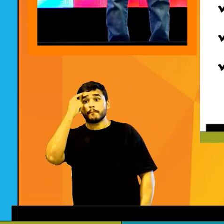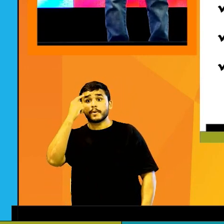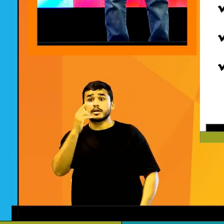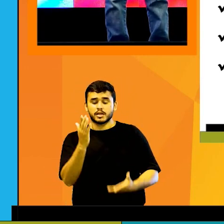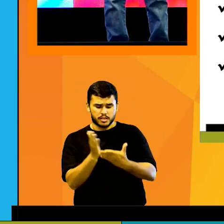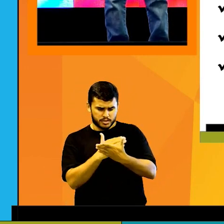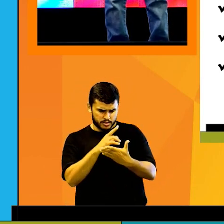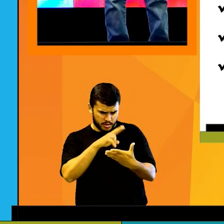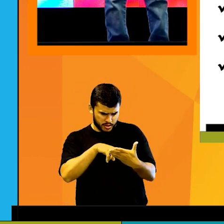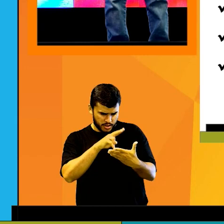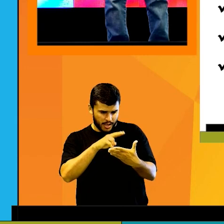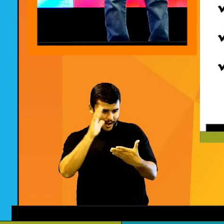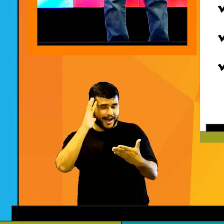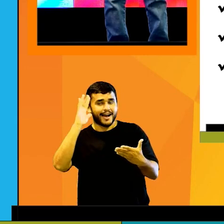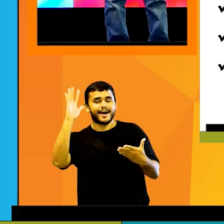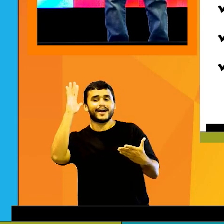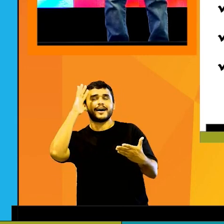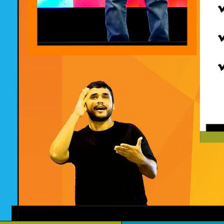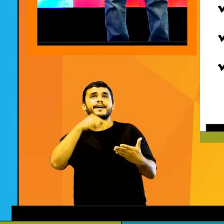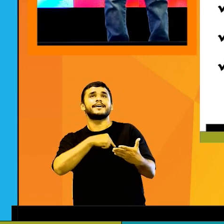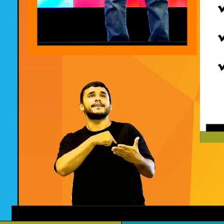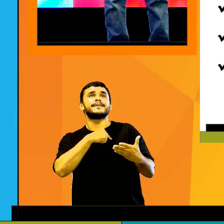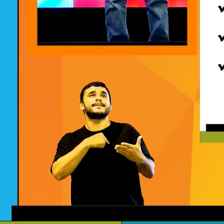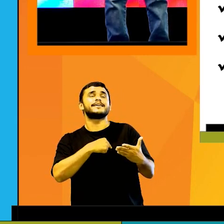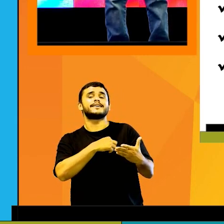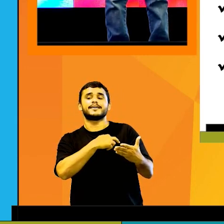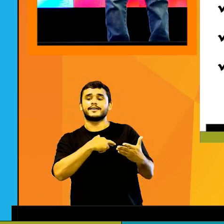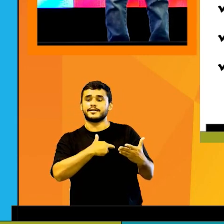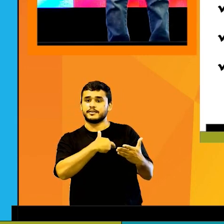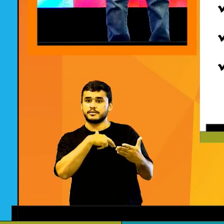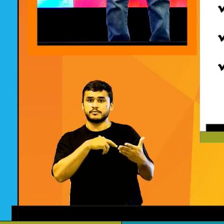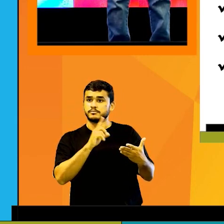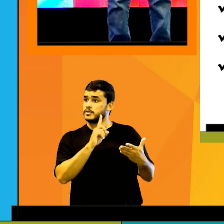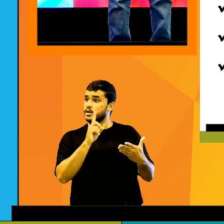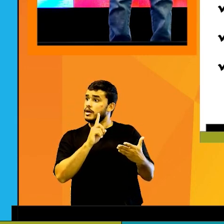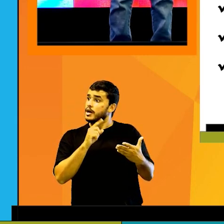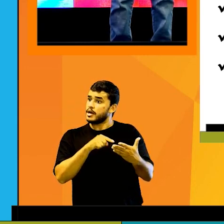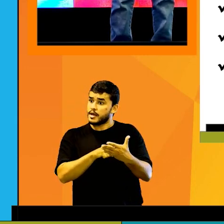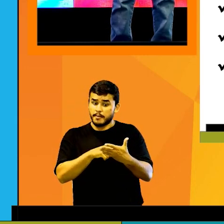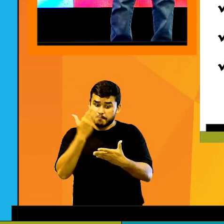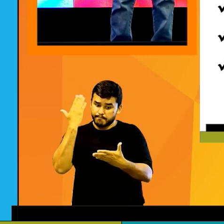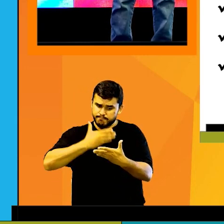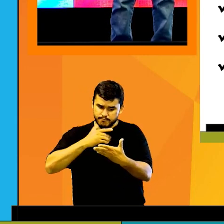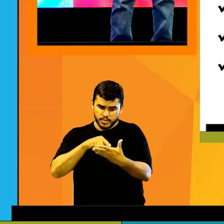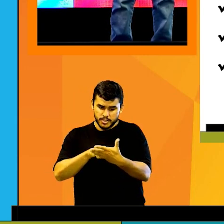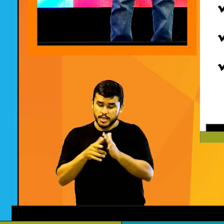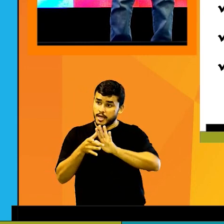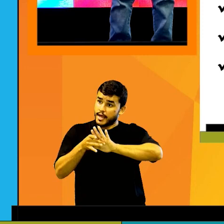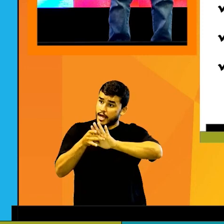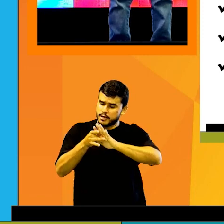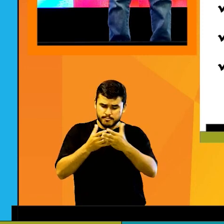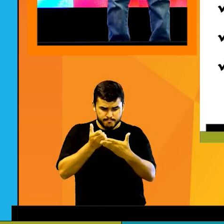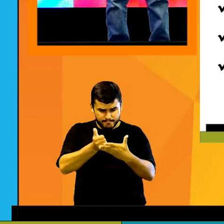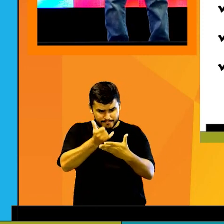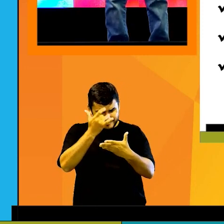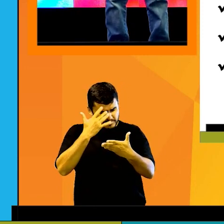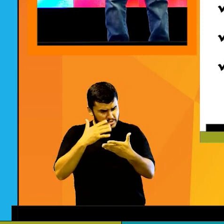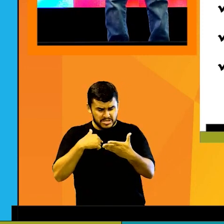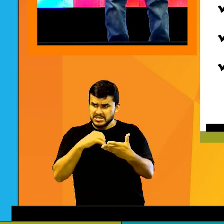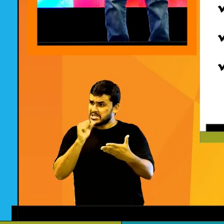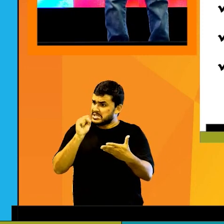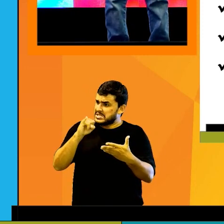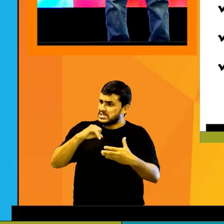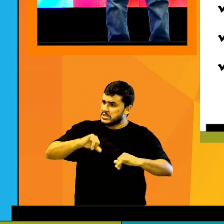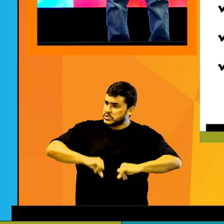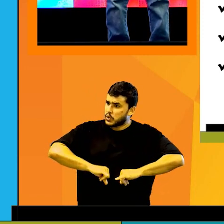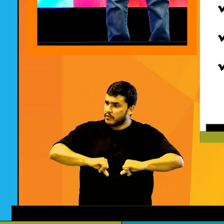para o leitor encarar a realidade do jeito que é, sem tirar nem pôr. E é exatamente assim. E doe quem